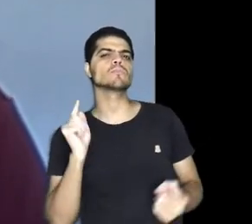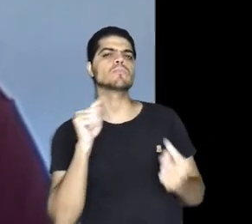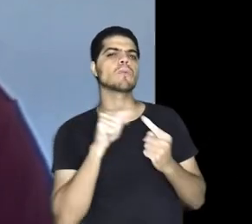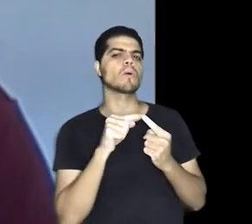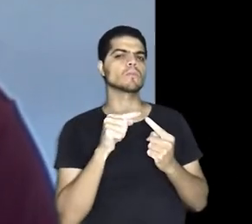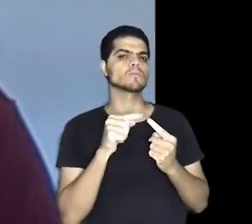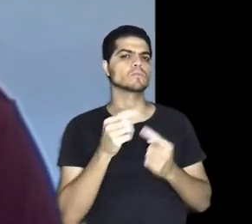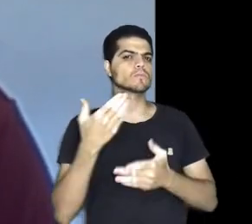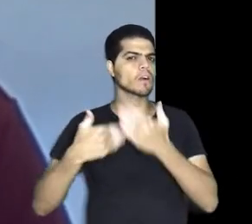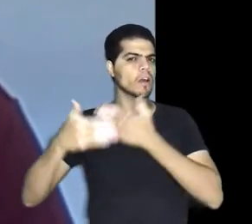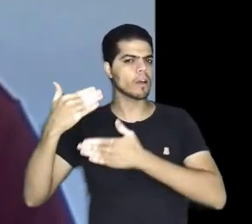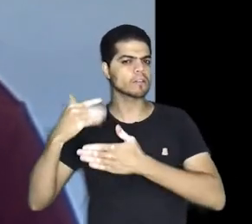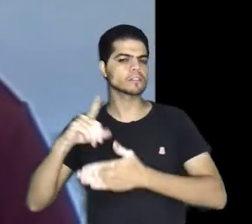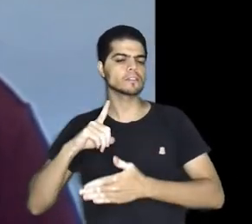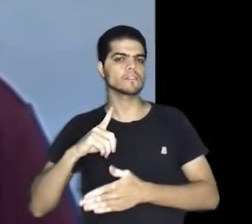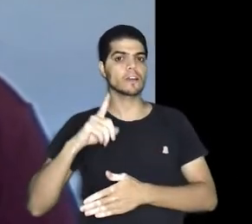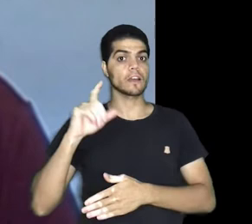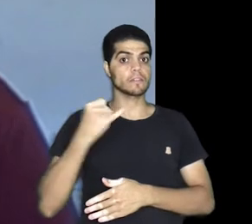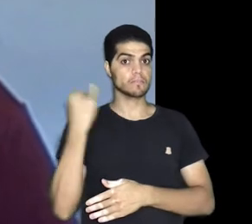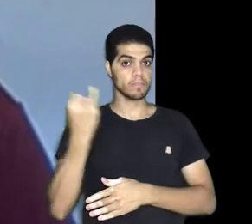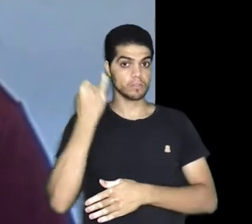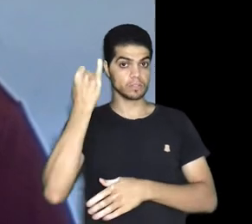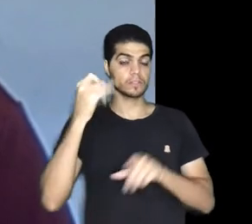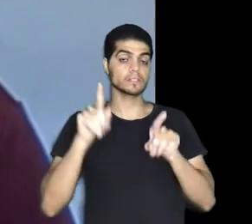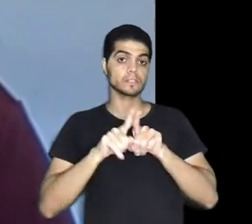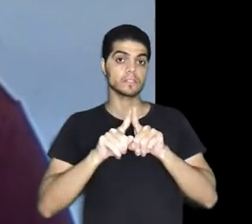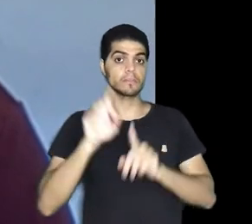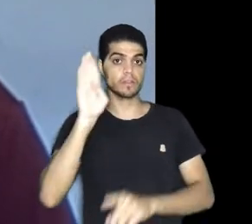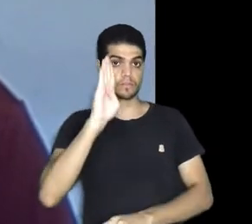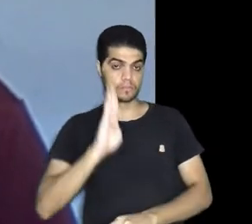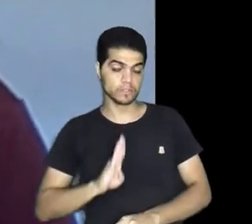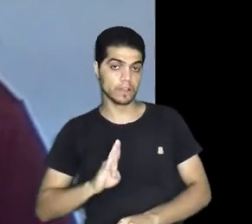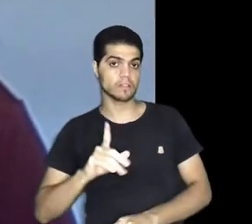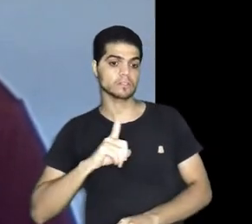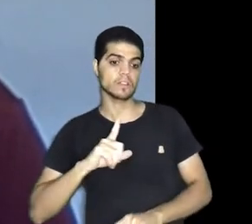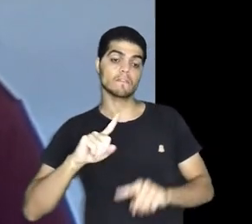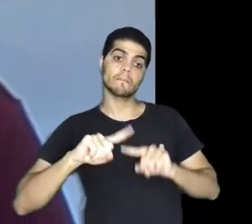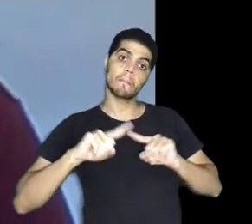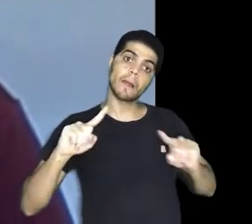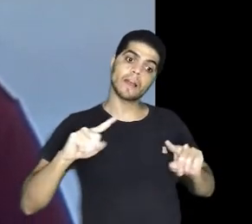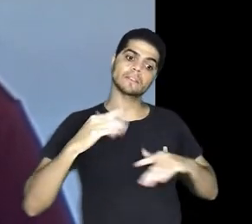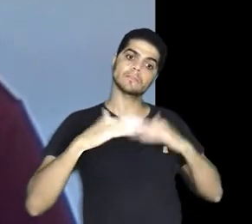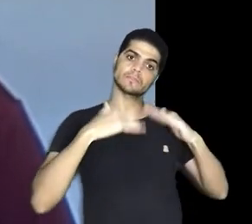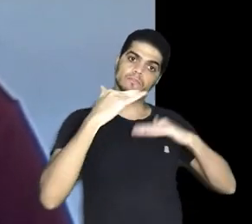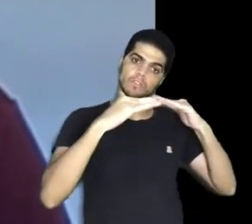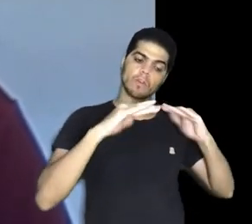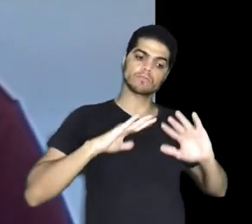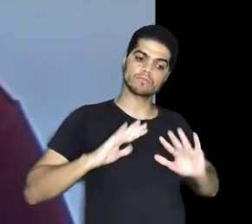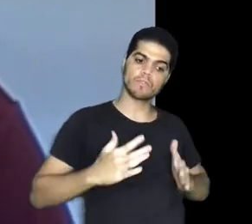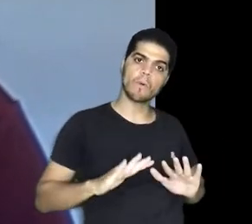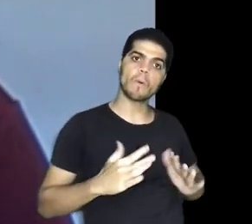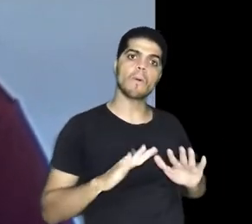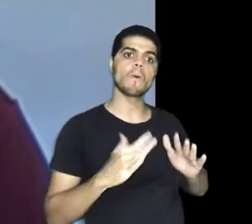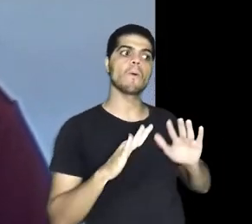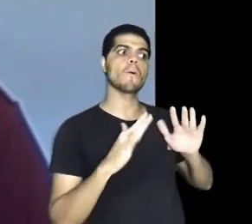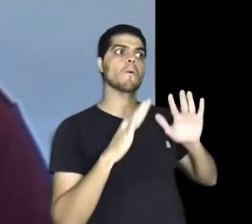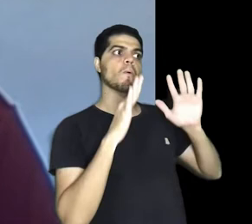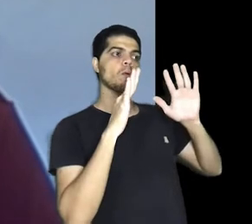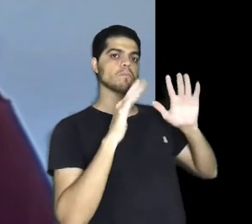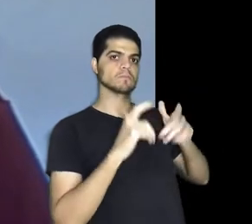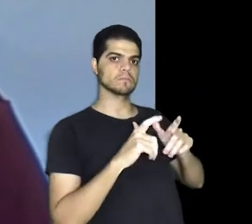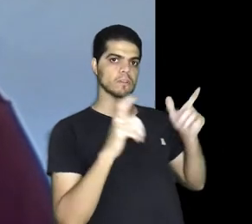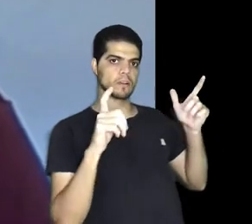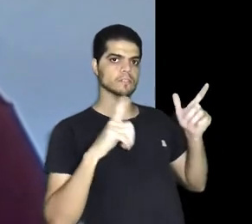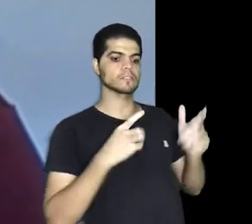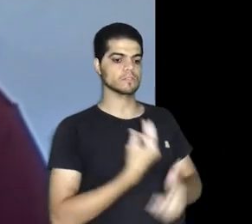para o passado nacional, mas também deveriam ser pródigas na celebração do momento de grandeza, ou seja,